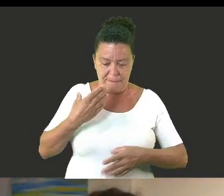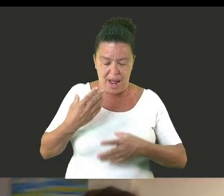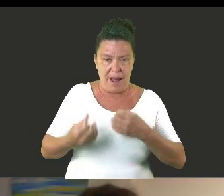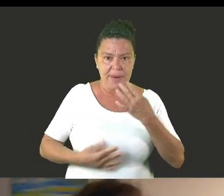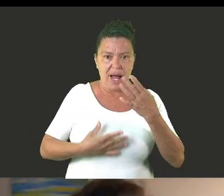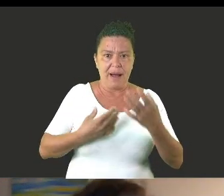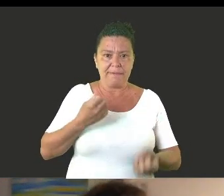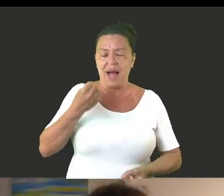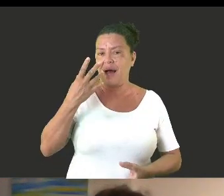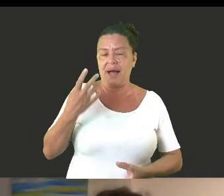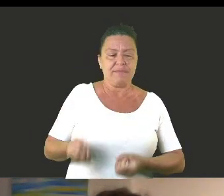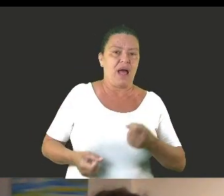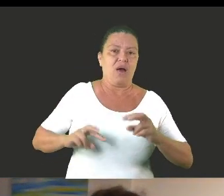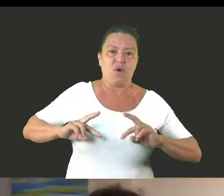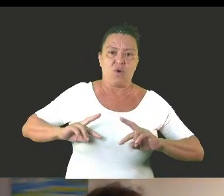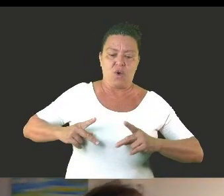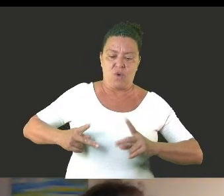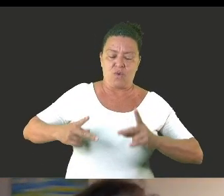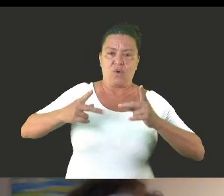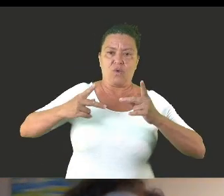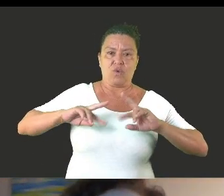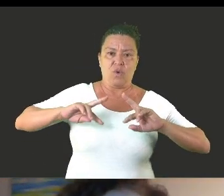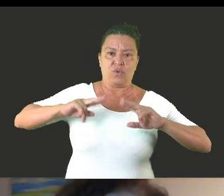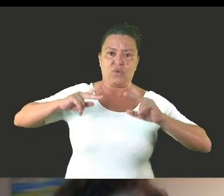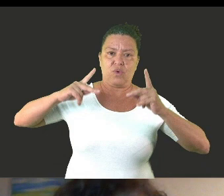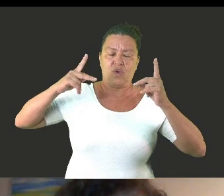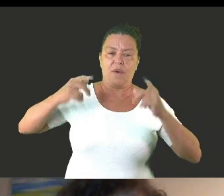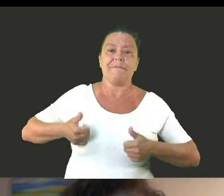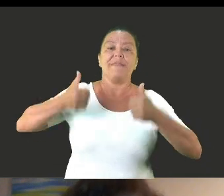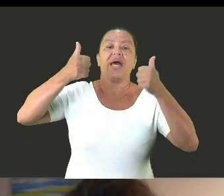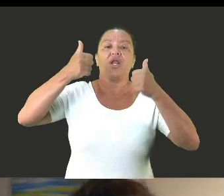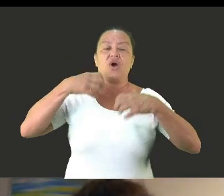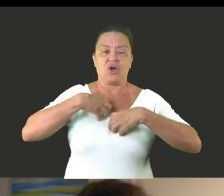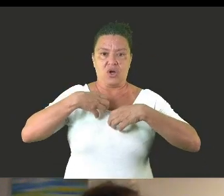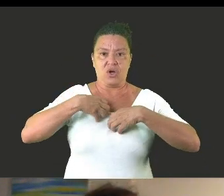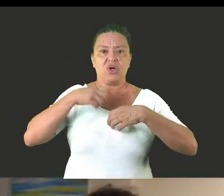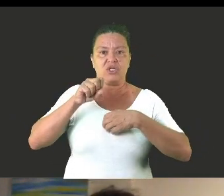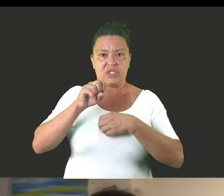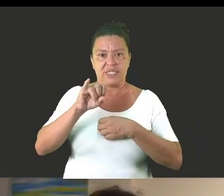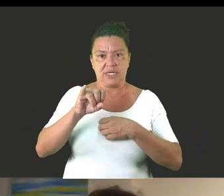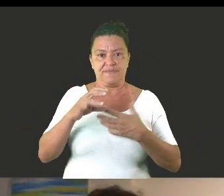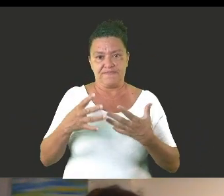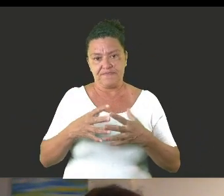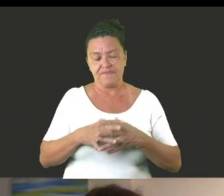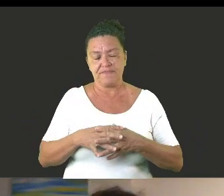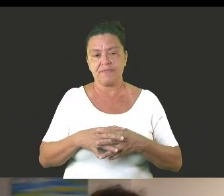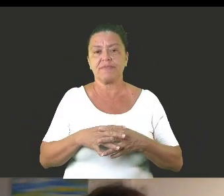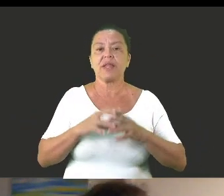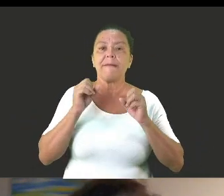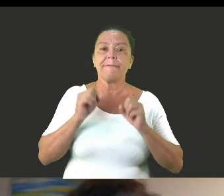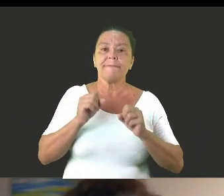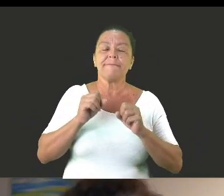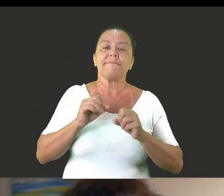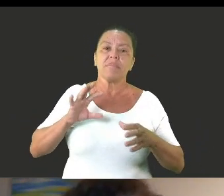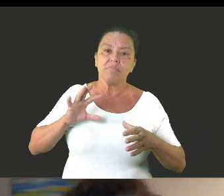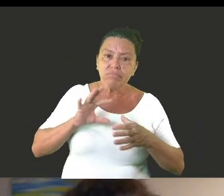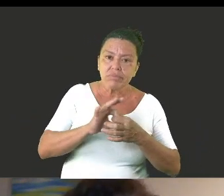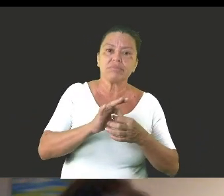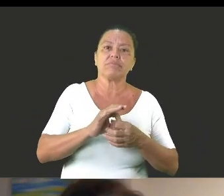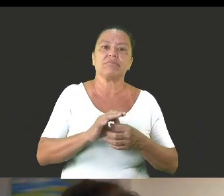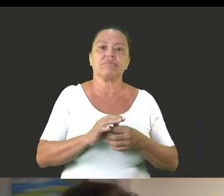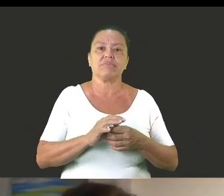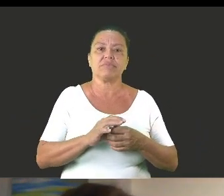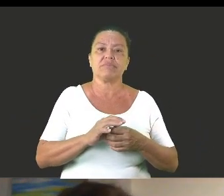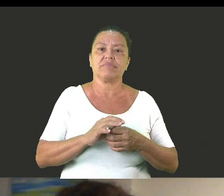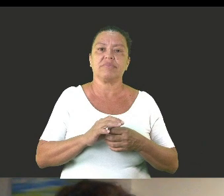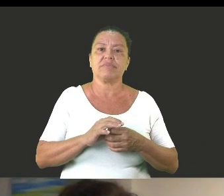que ela, enfim, produza o melhor de si, né? Para que ela corresponda